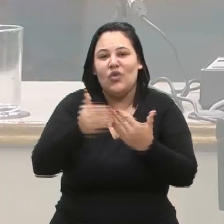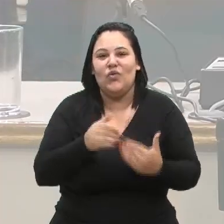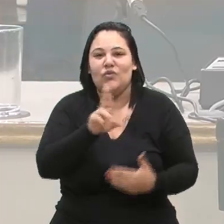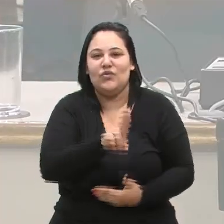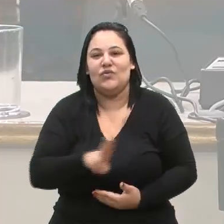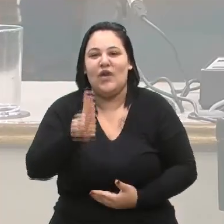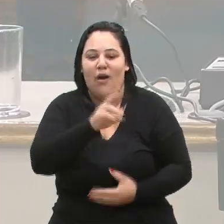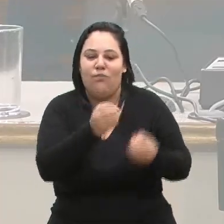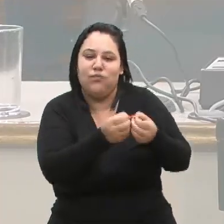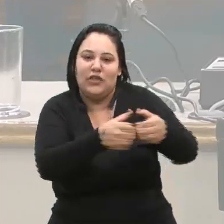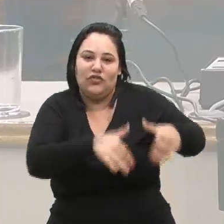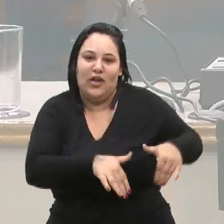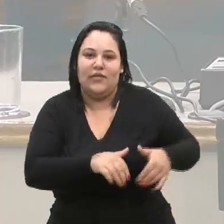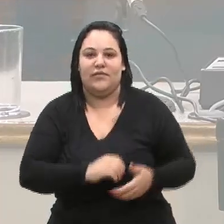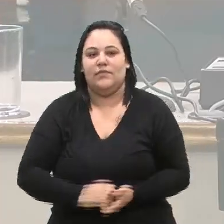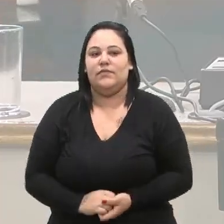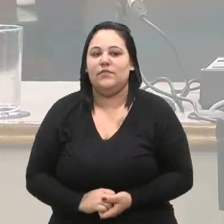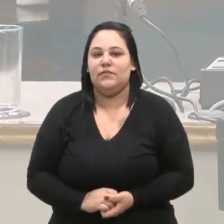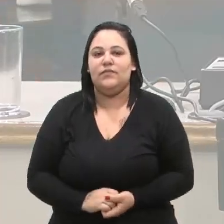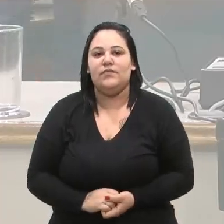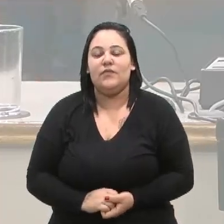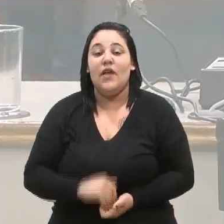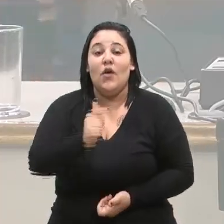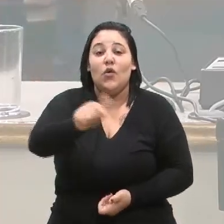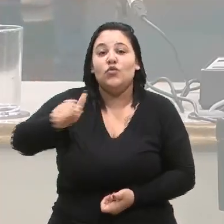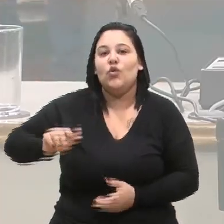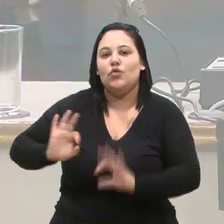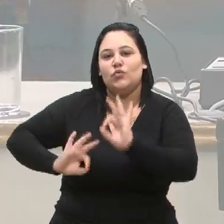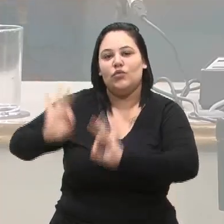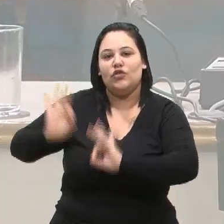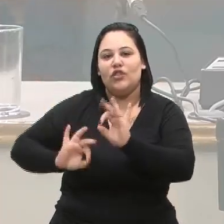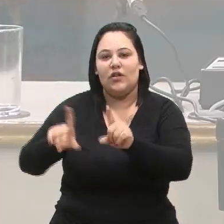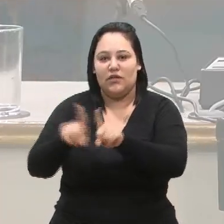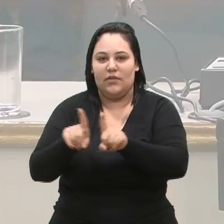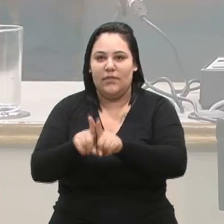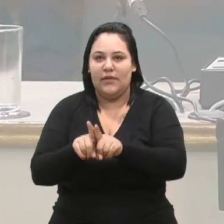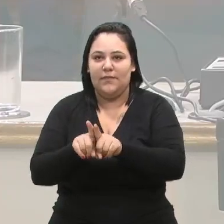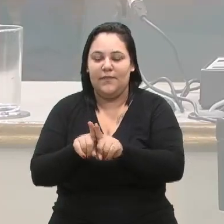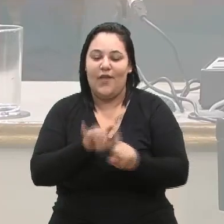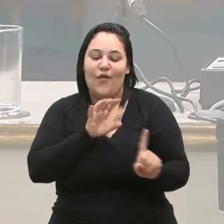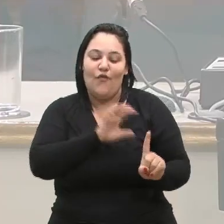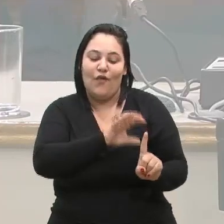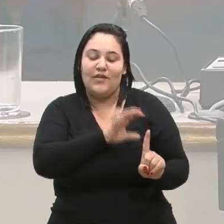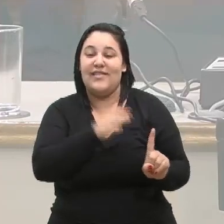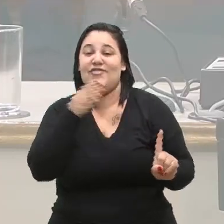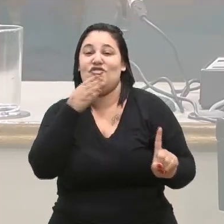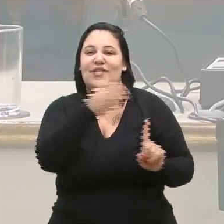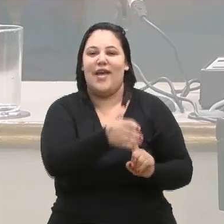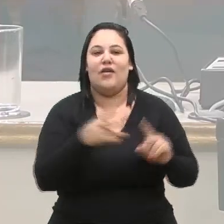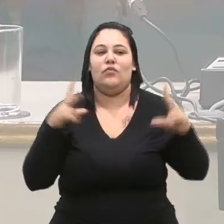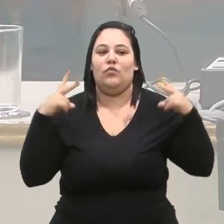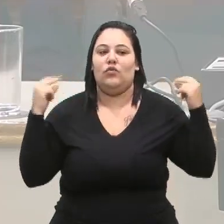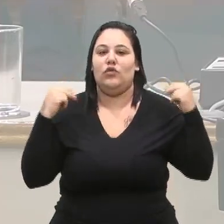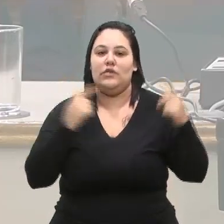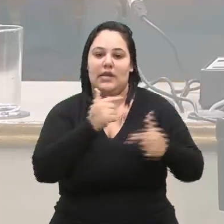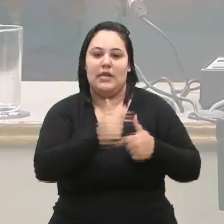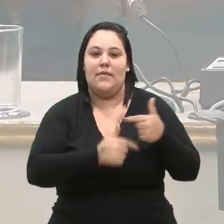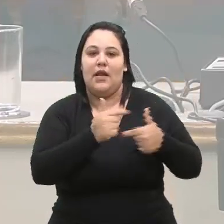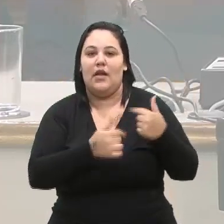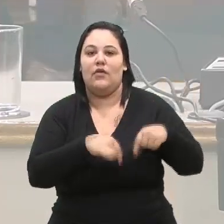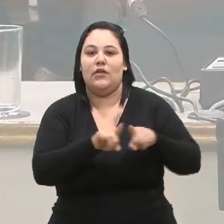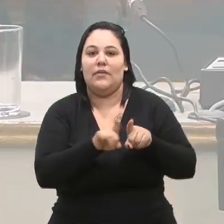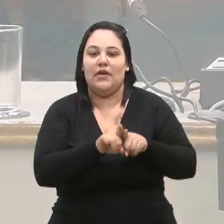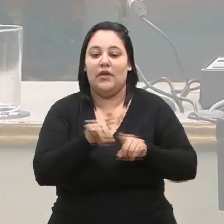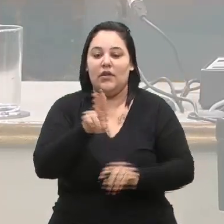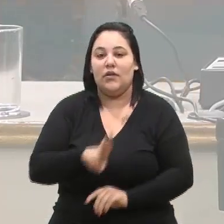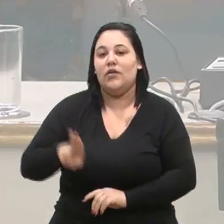usuários prejudicados. Ademais, o projeto guerreado afeta diretamente os motoristas trabalhadores que se